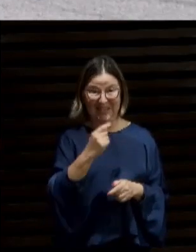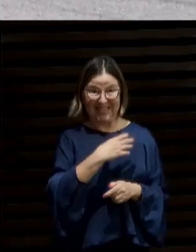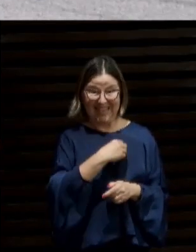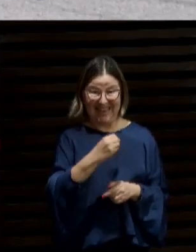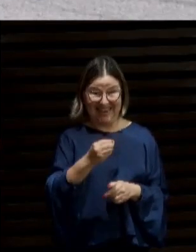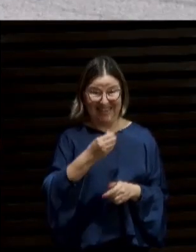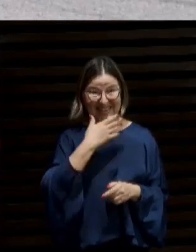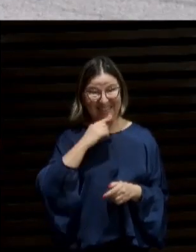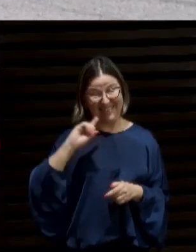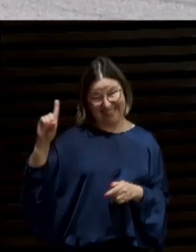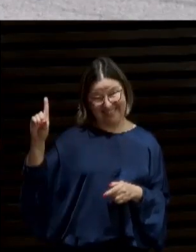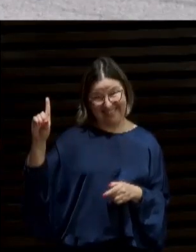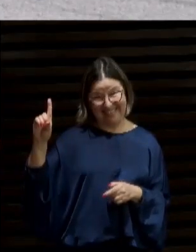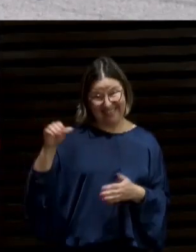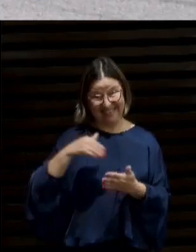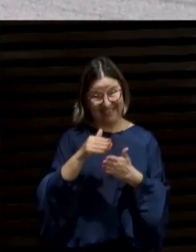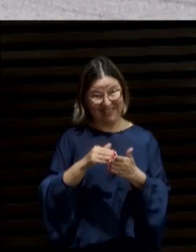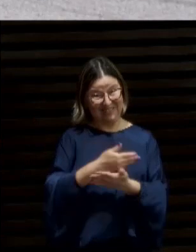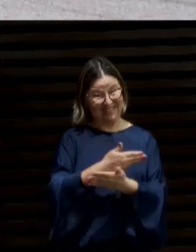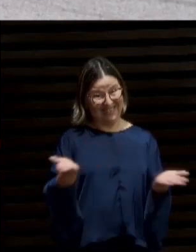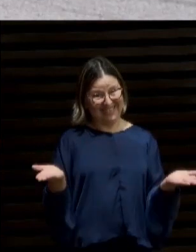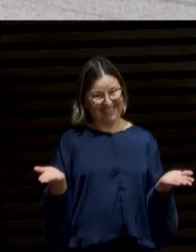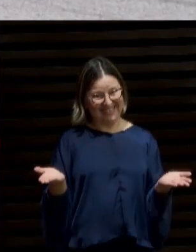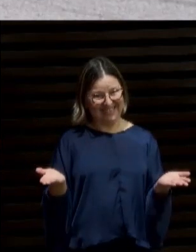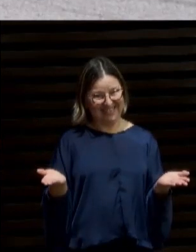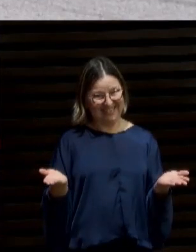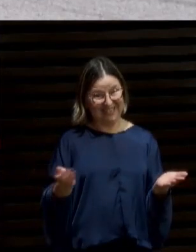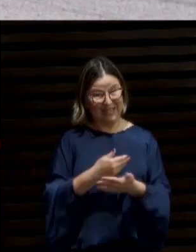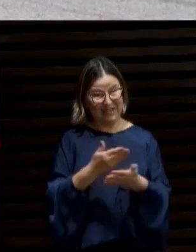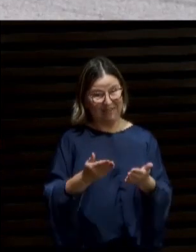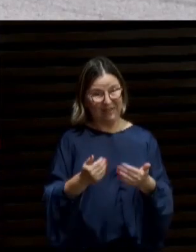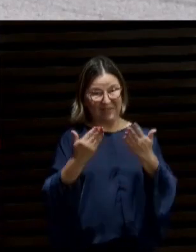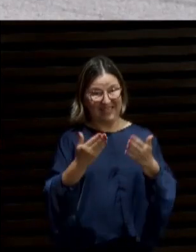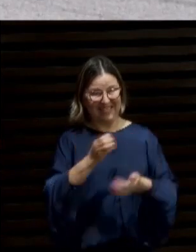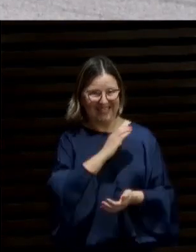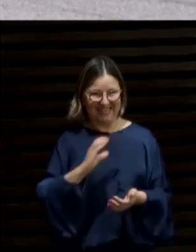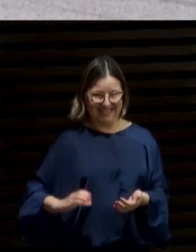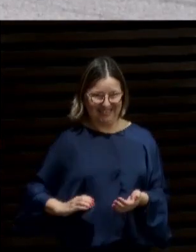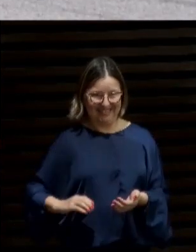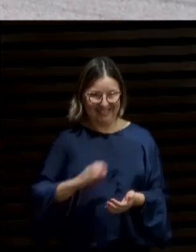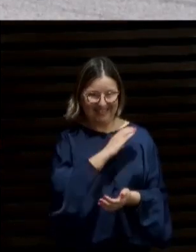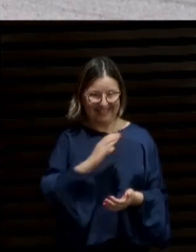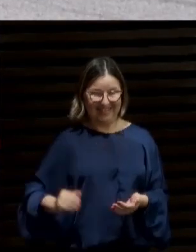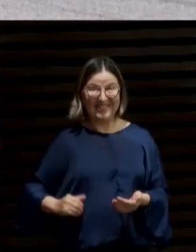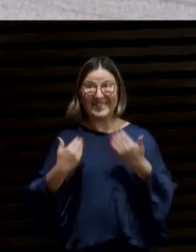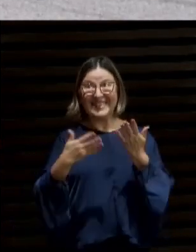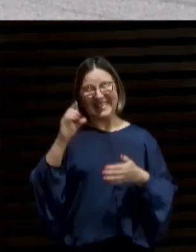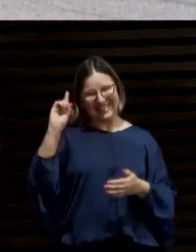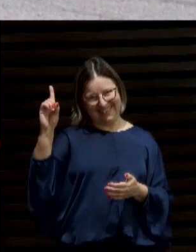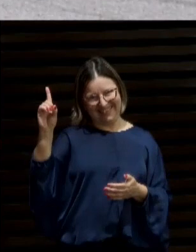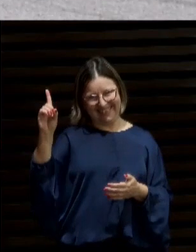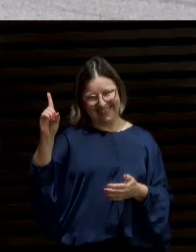Pai. Tudo é vosso, e vós de Cristo, e Cristo de Deus.